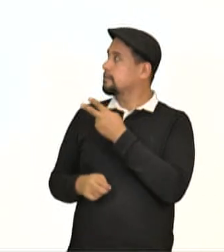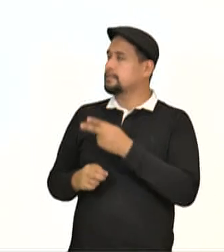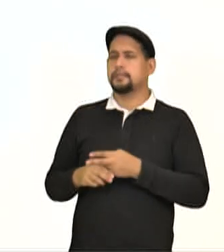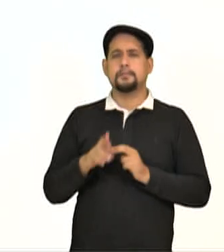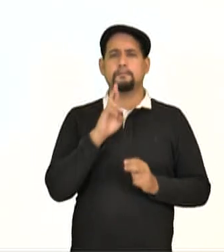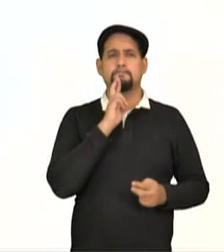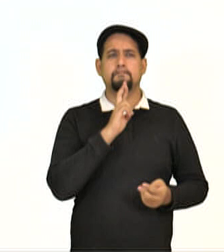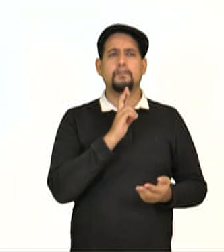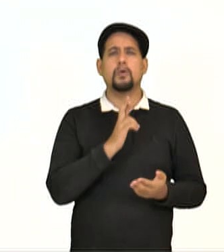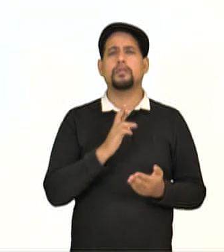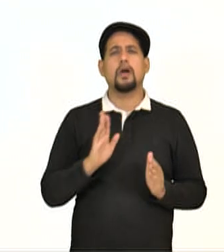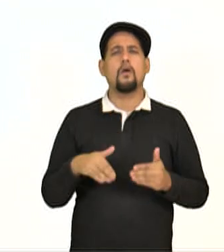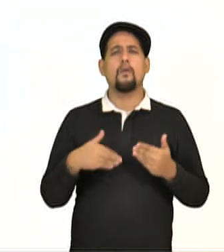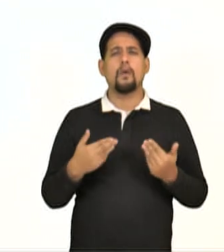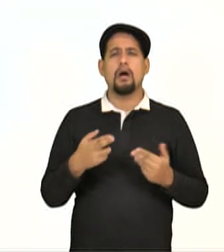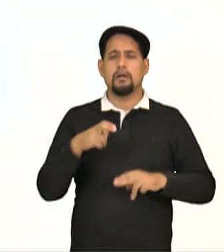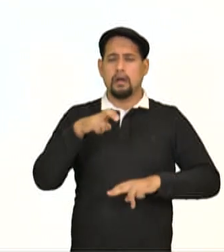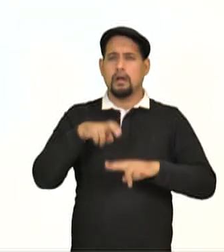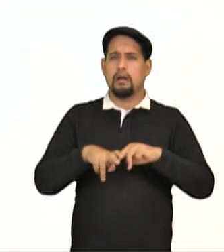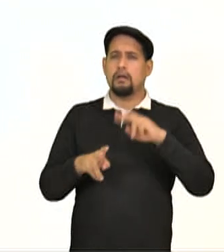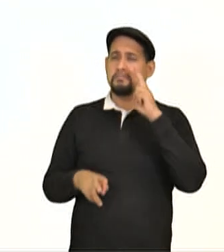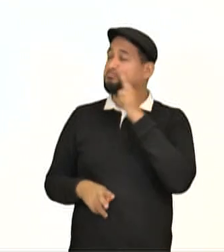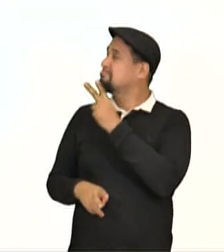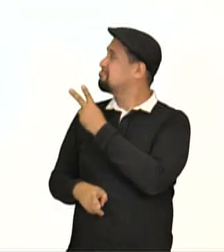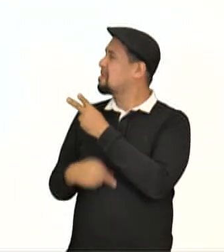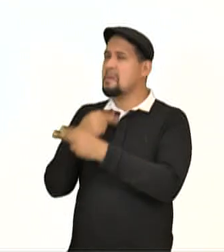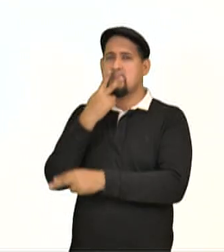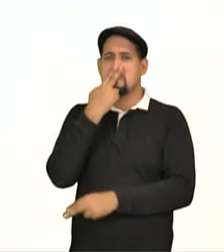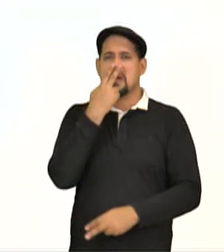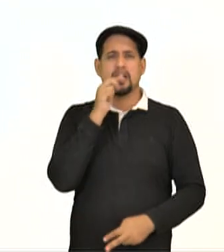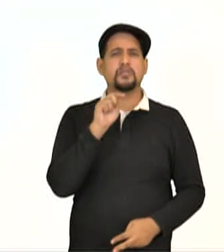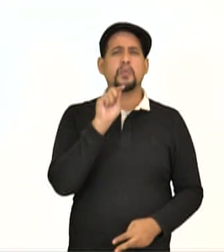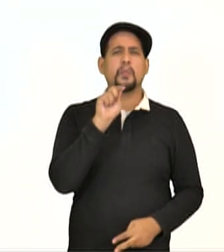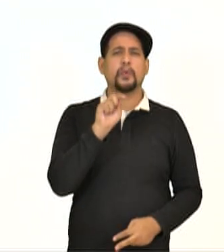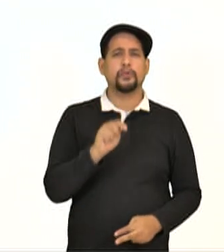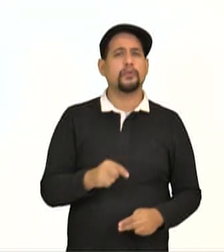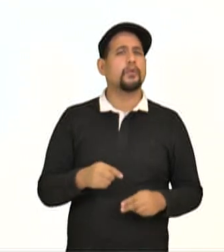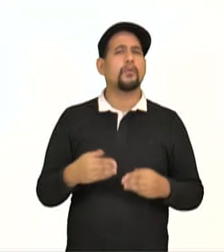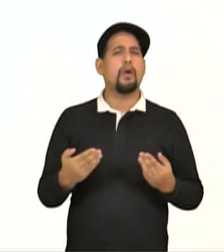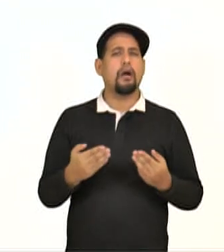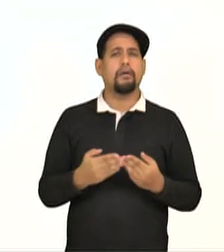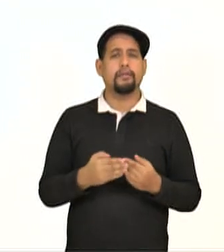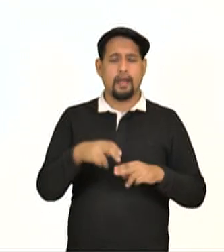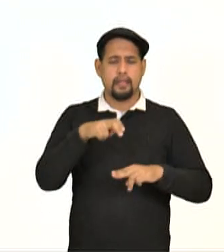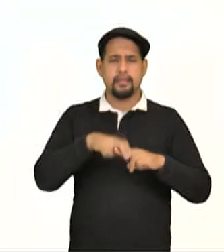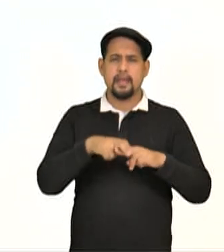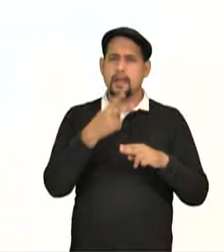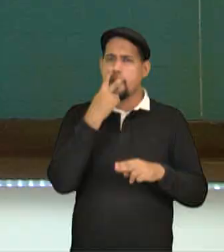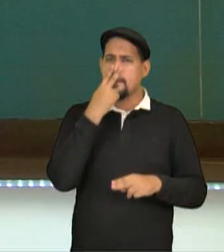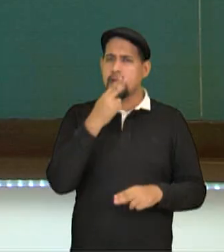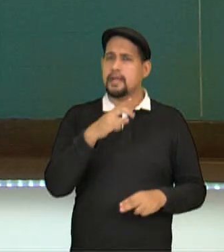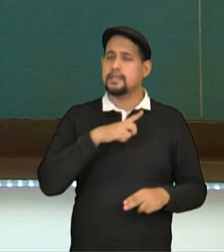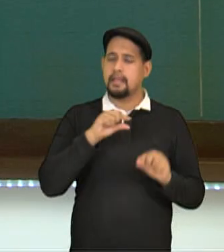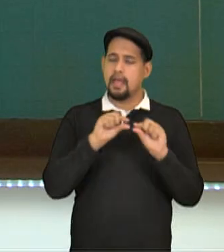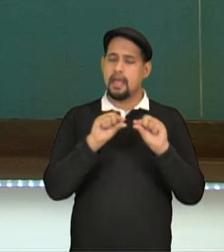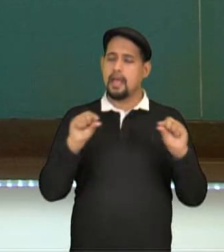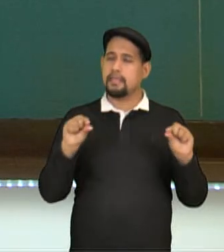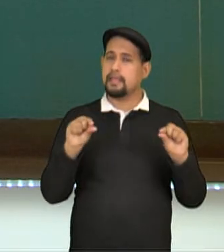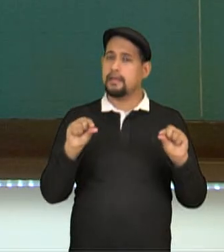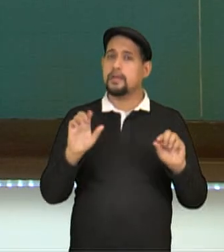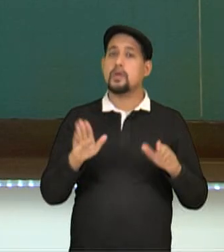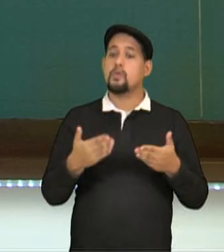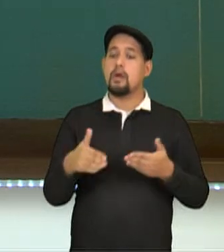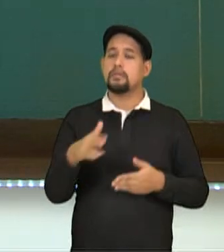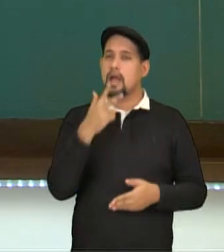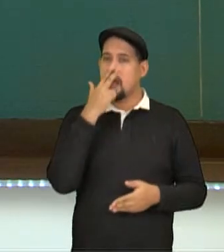parte da cadeira dá a ideia de ponto? Qual parte da cadeira dá a ideia de reta? E qual